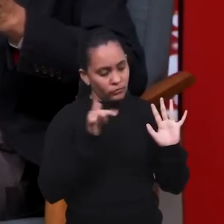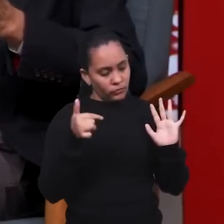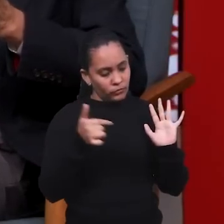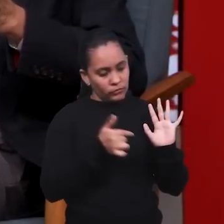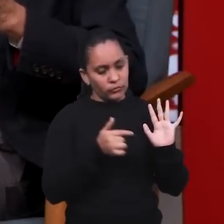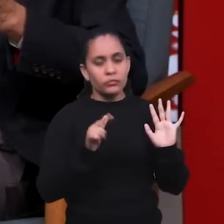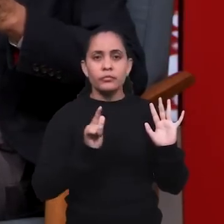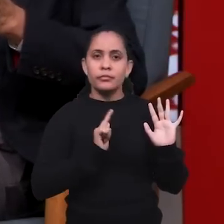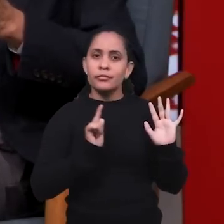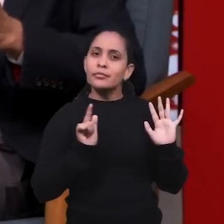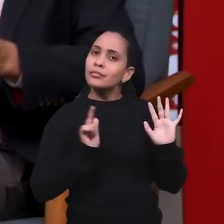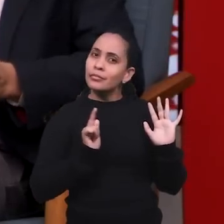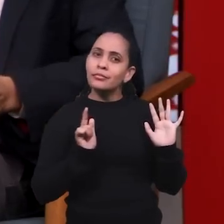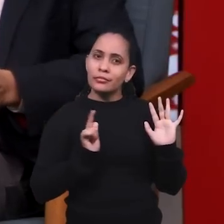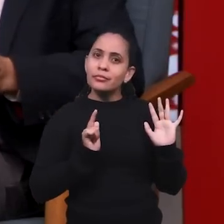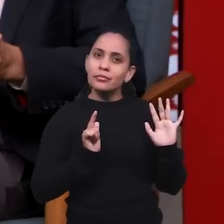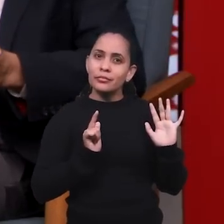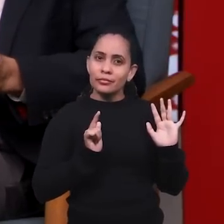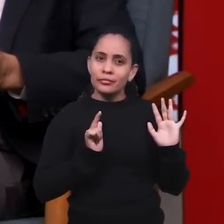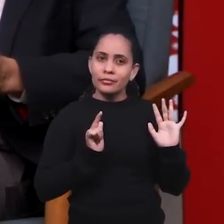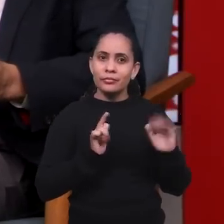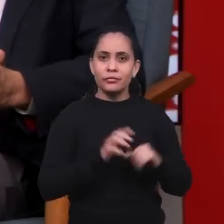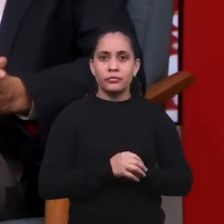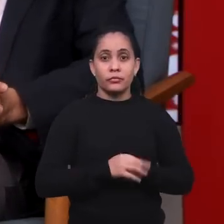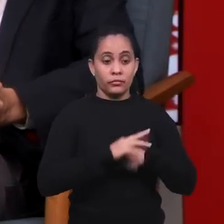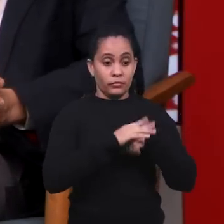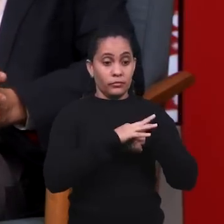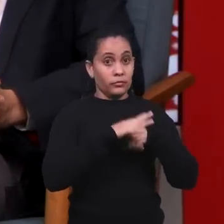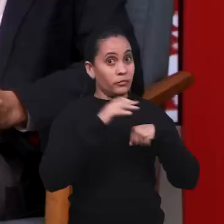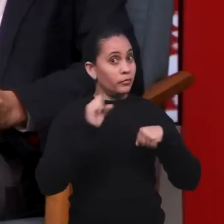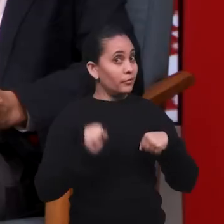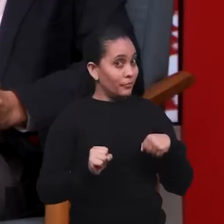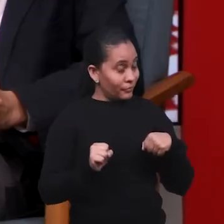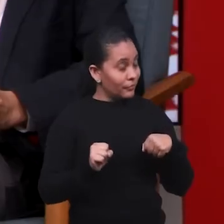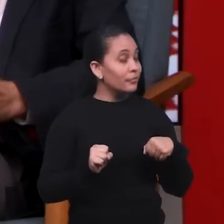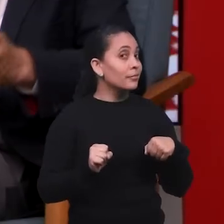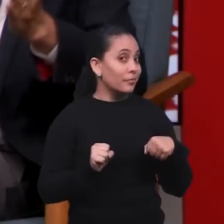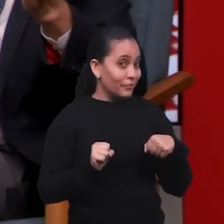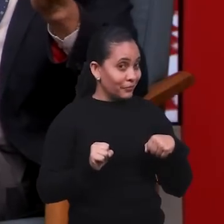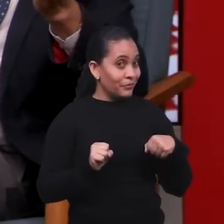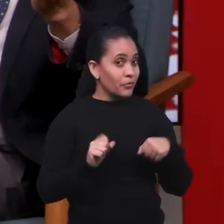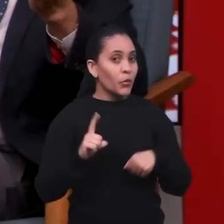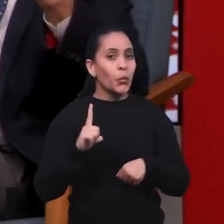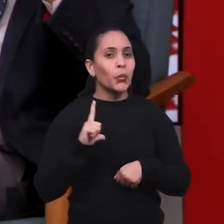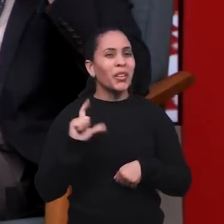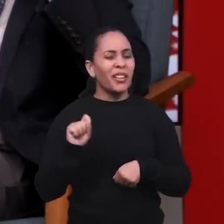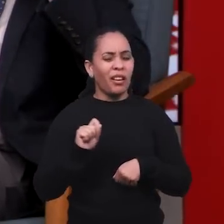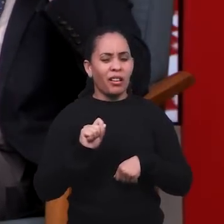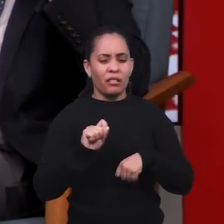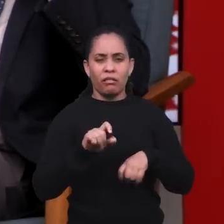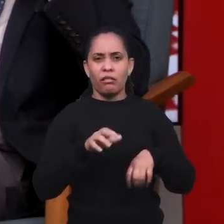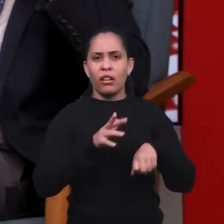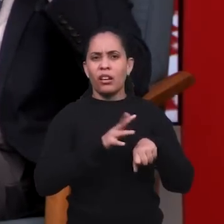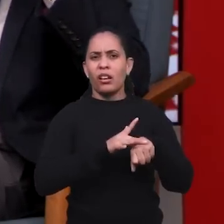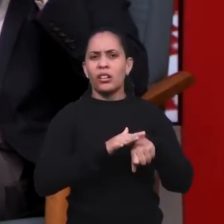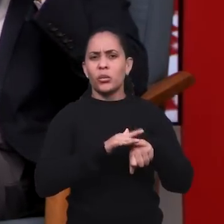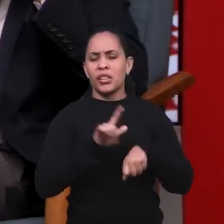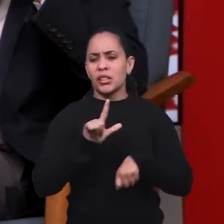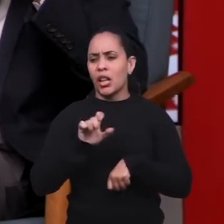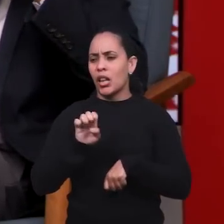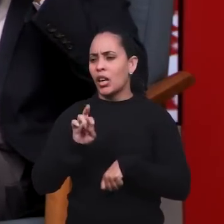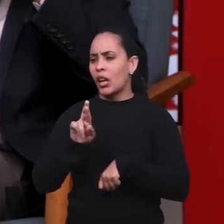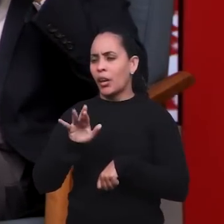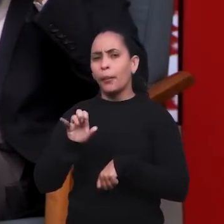o mesmo benefício da cura da lepra. O que era a lepra? A